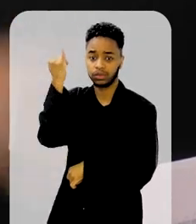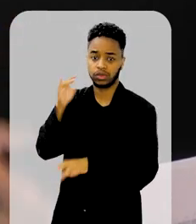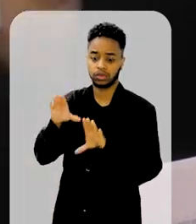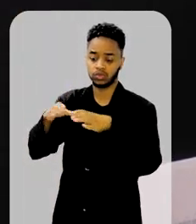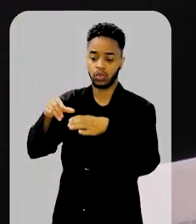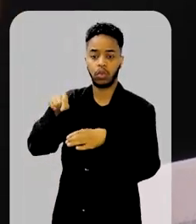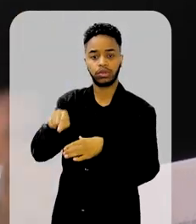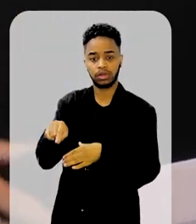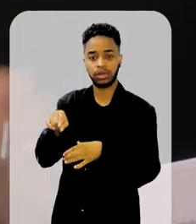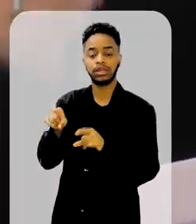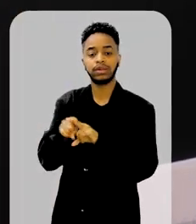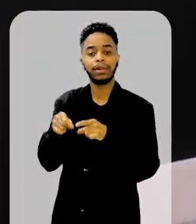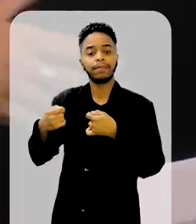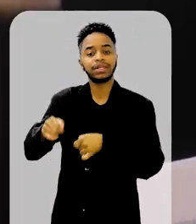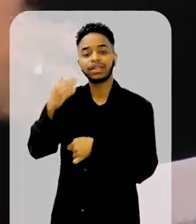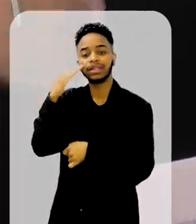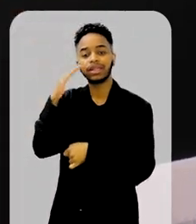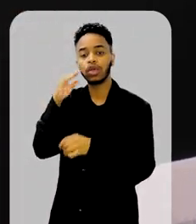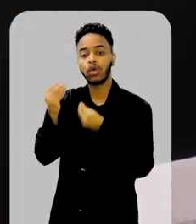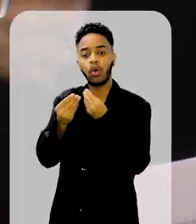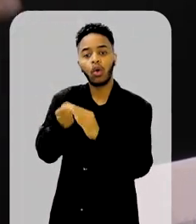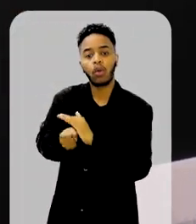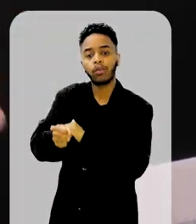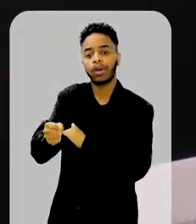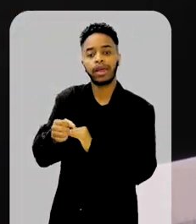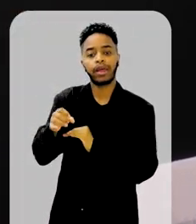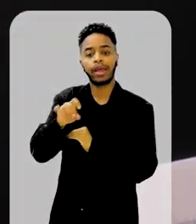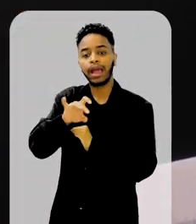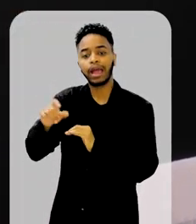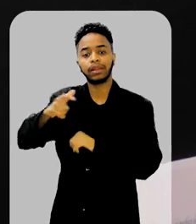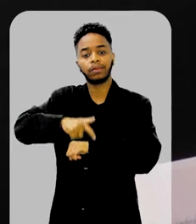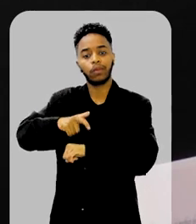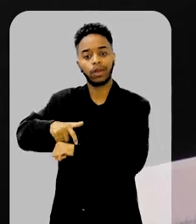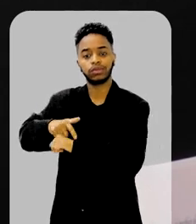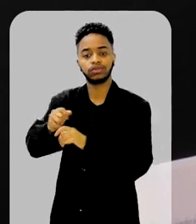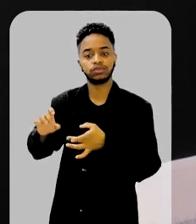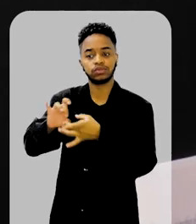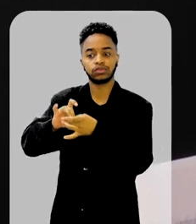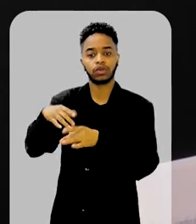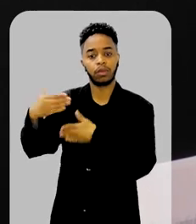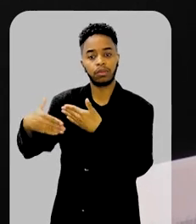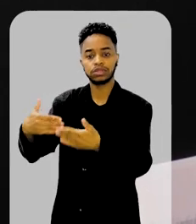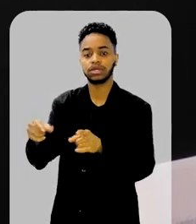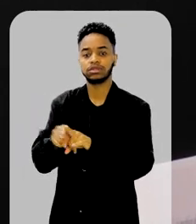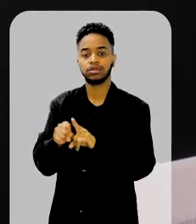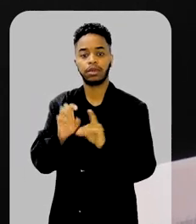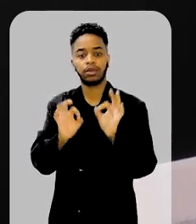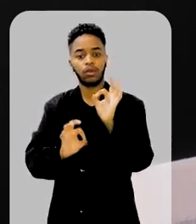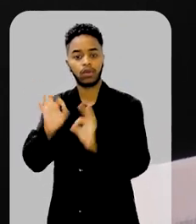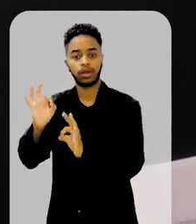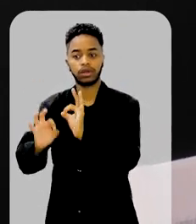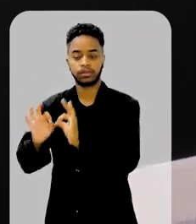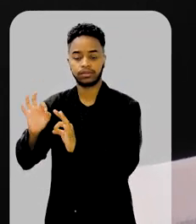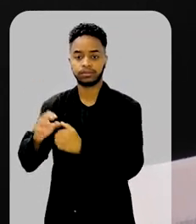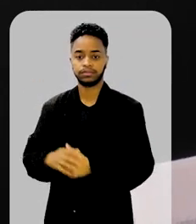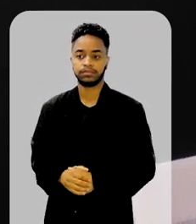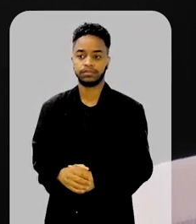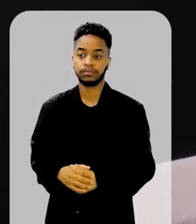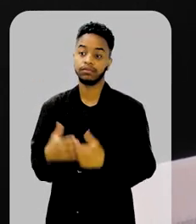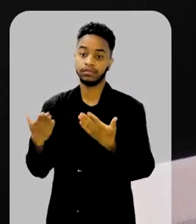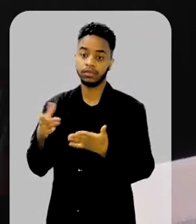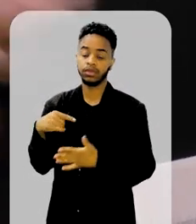comunidade teus componentes e entender como elas são inseridas em cada etapa dos processos e de da construção do